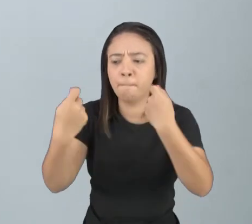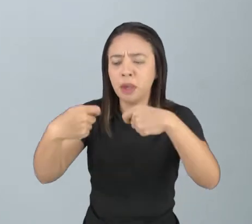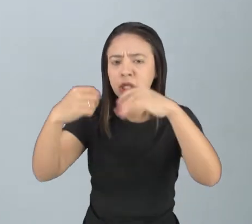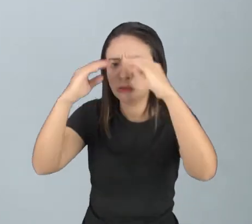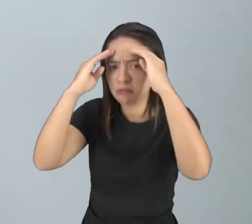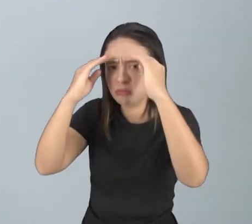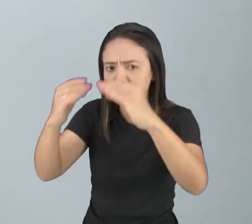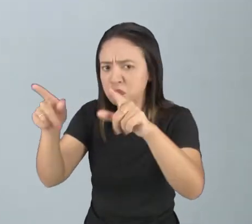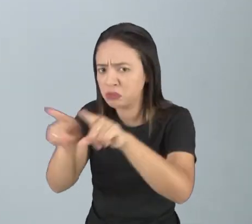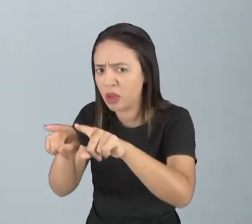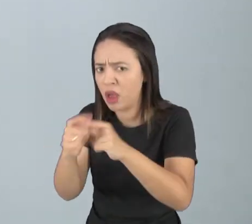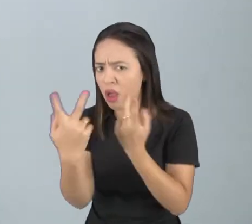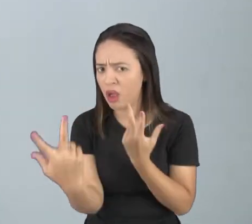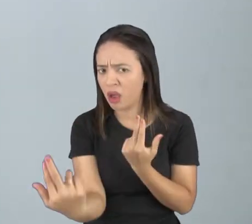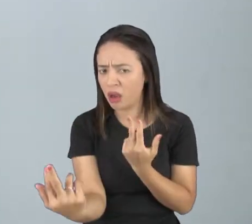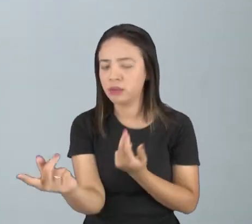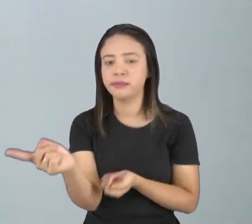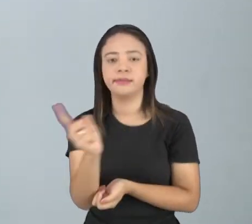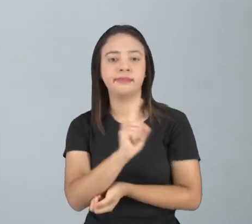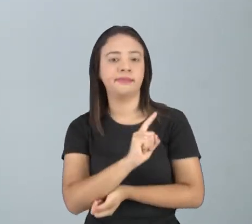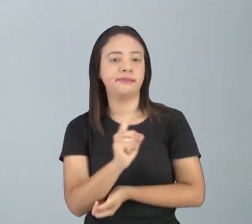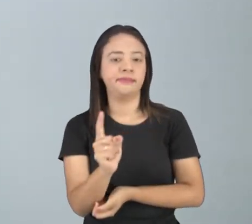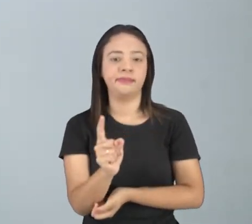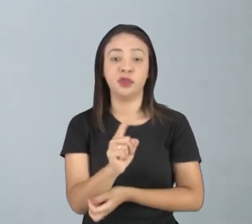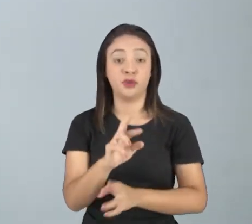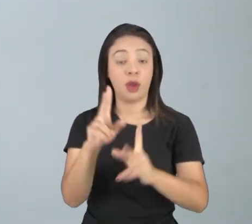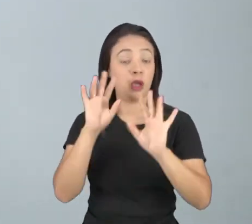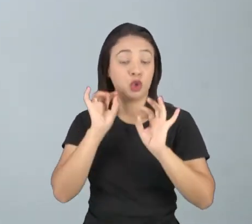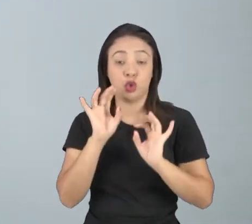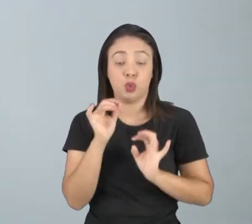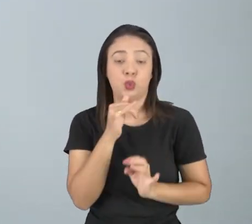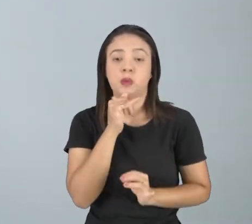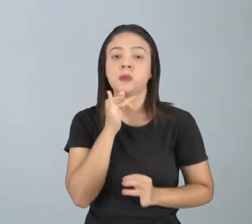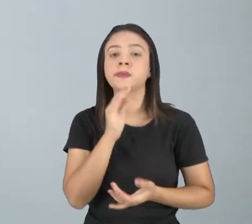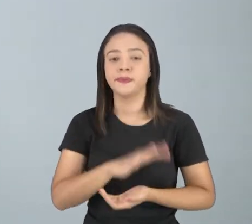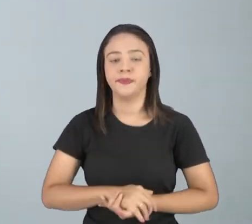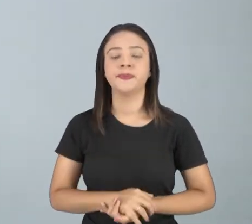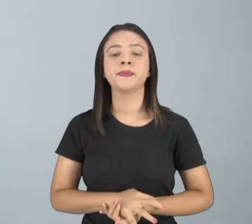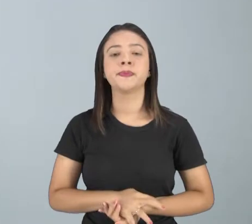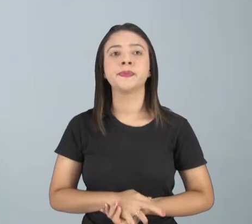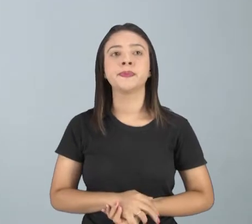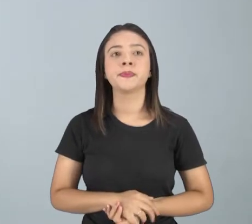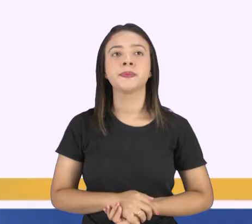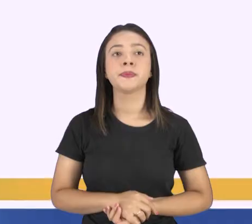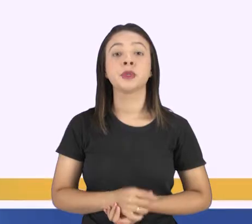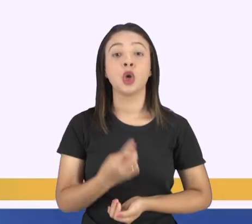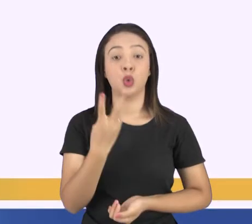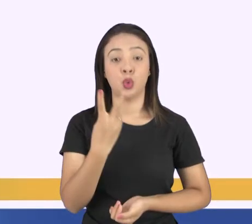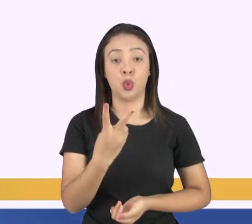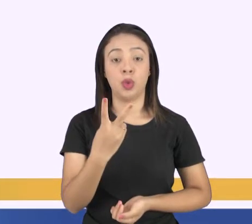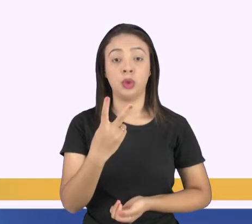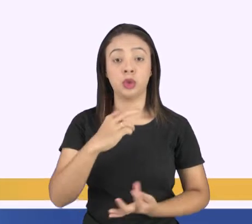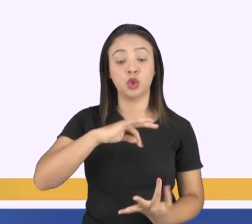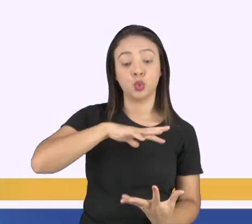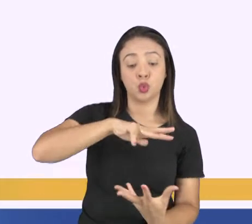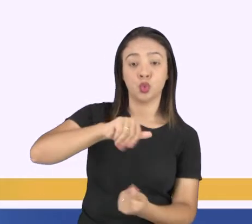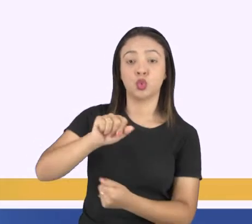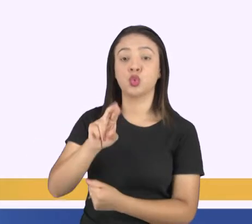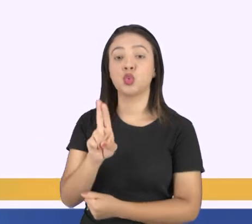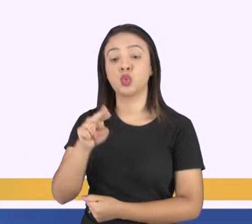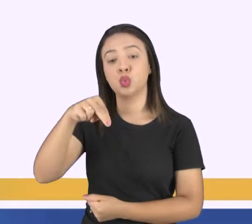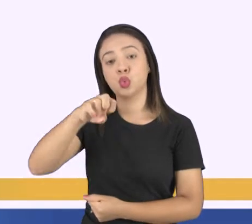a abstenção de álcool. É um exemplo, tá? No item 2, universal,